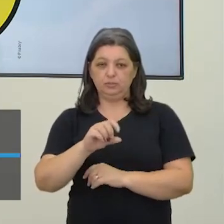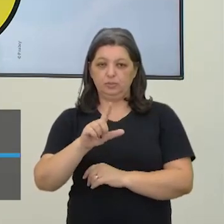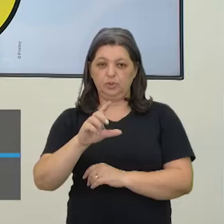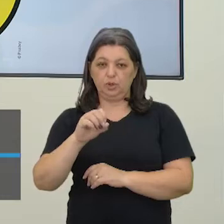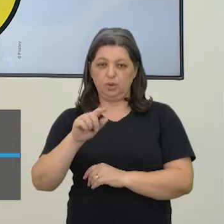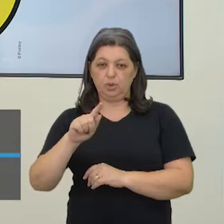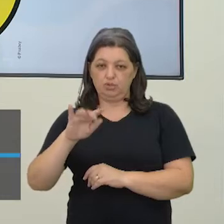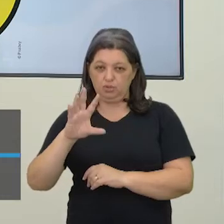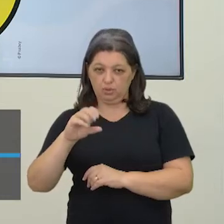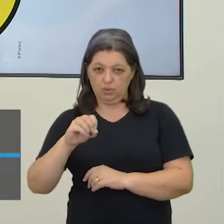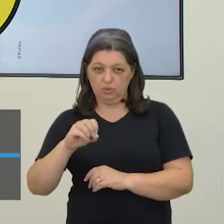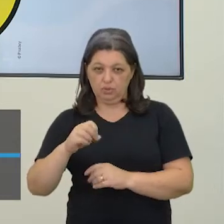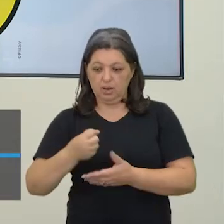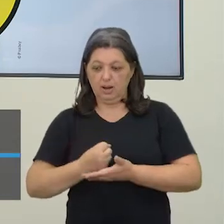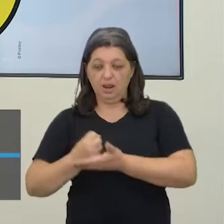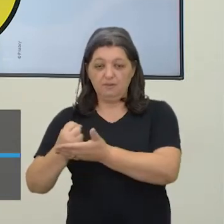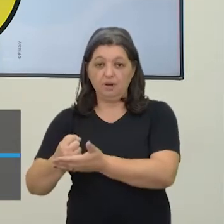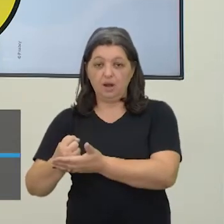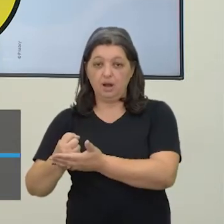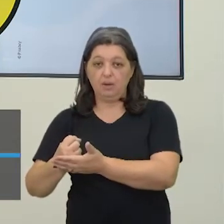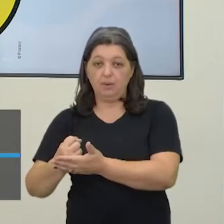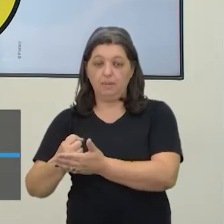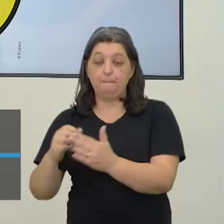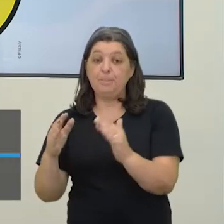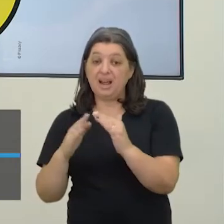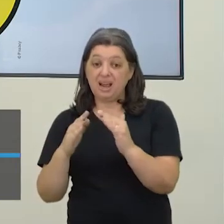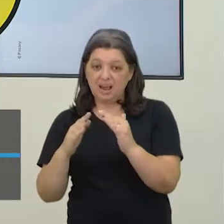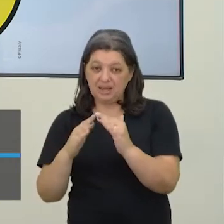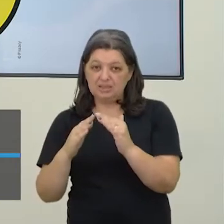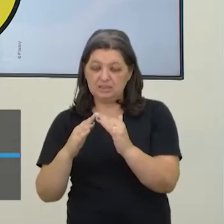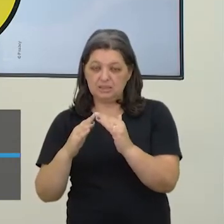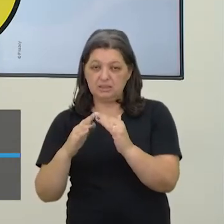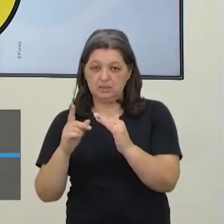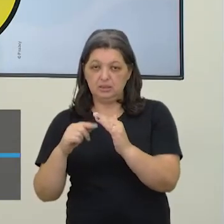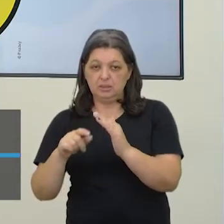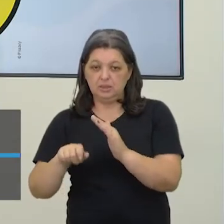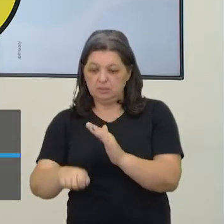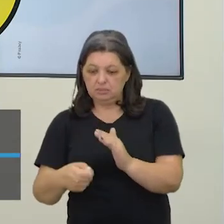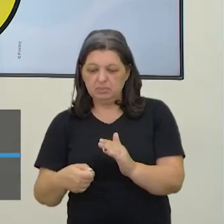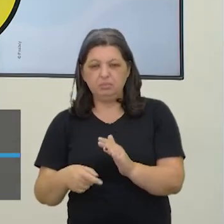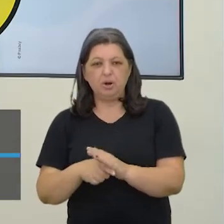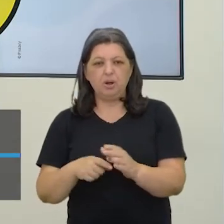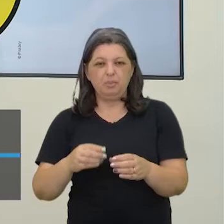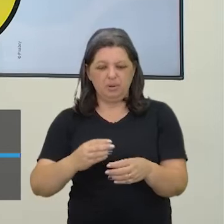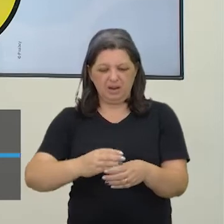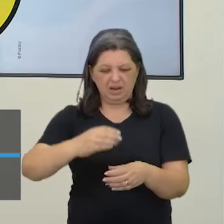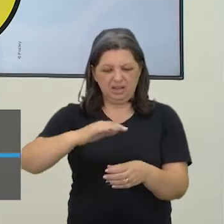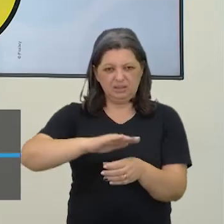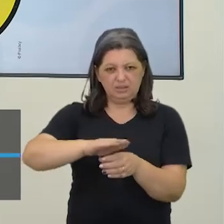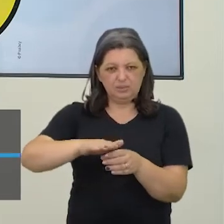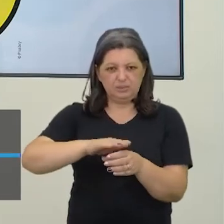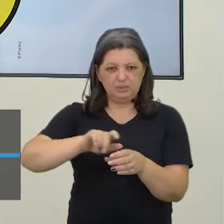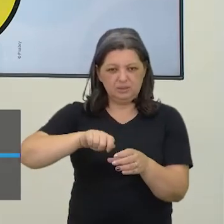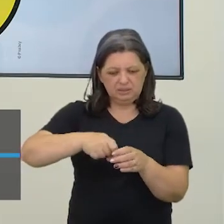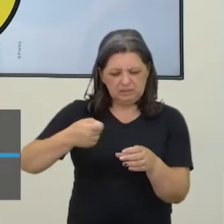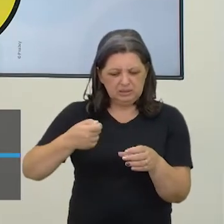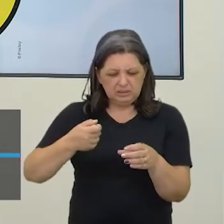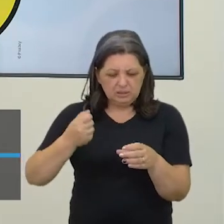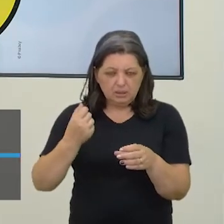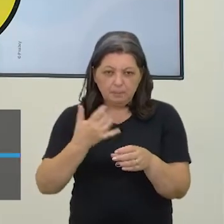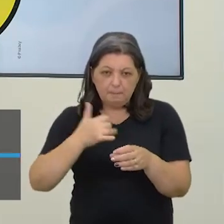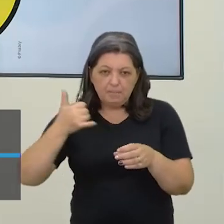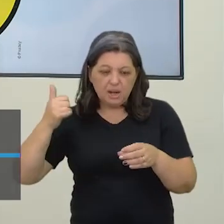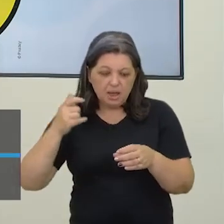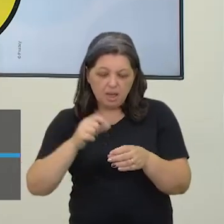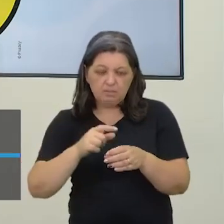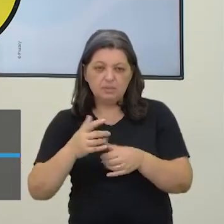eles levaram para casa e abriram aquele material, que era uma lata, e viram que tinha um material que brilhava, aí começaram a